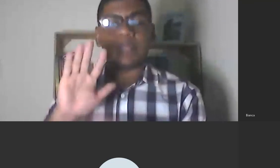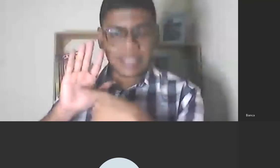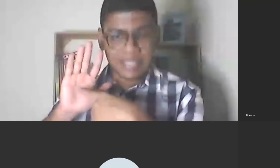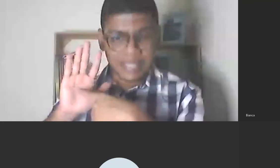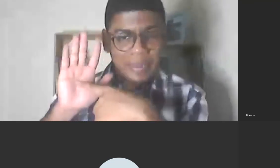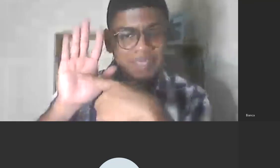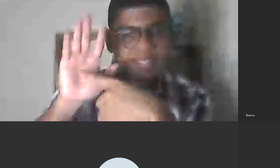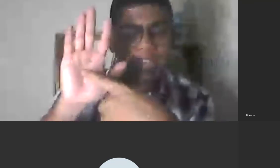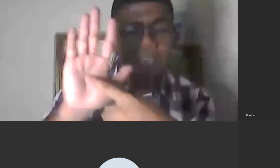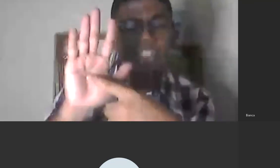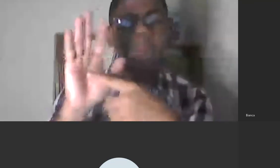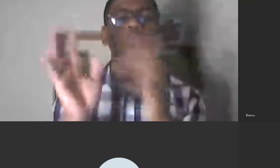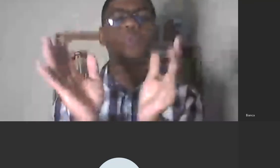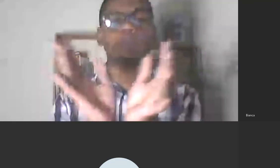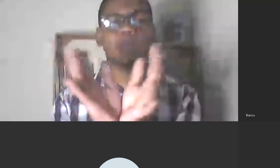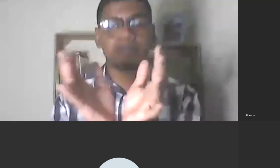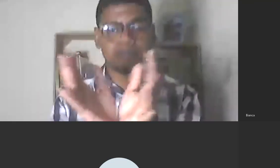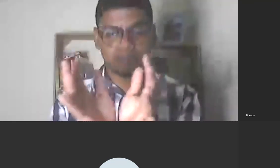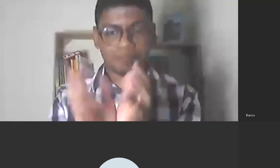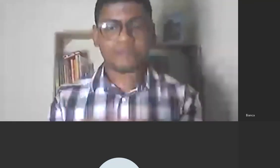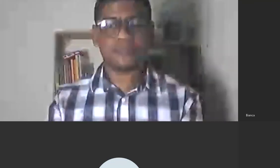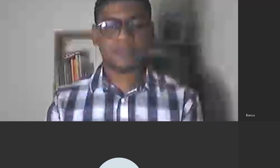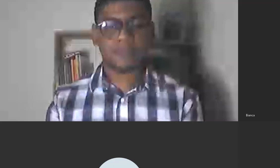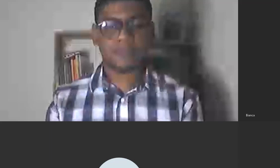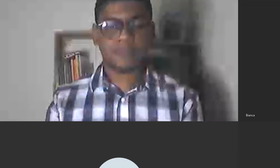Gabriel, se apresente para a turma.